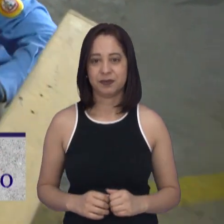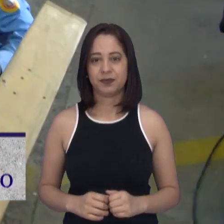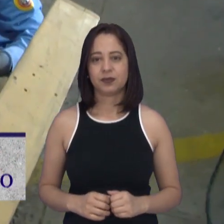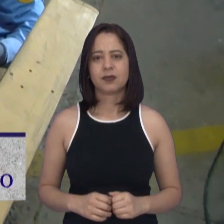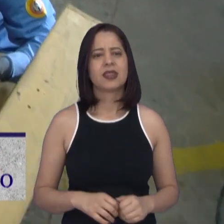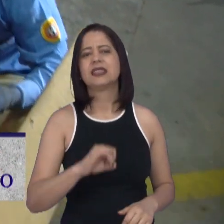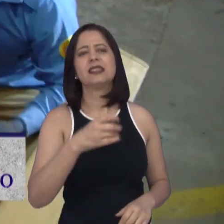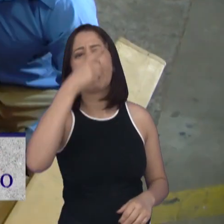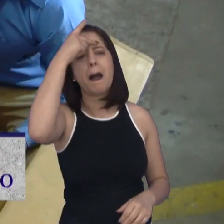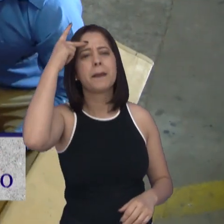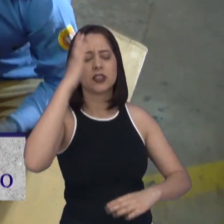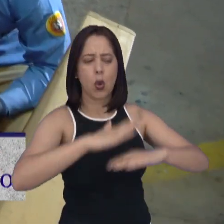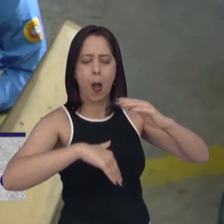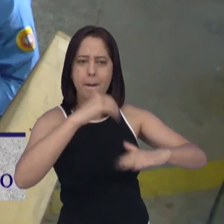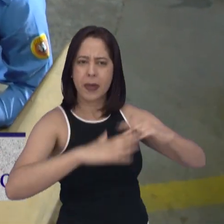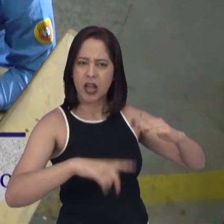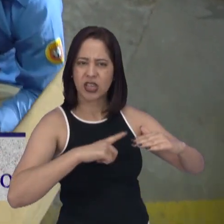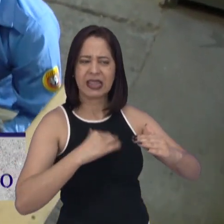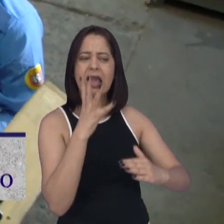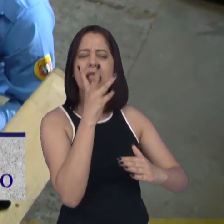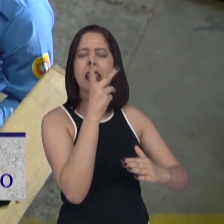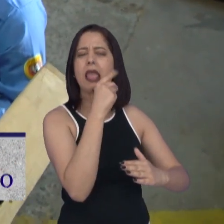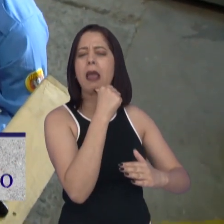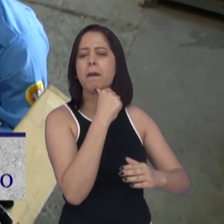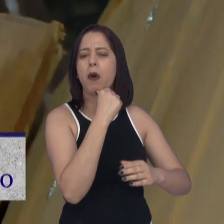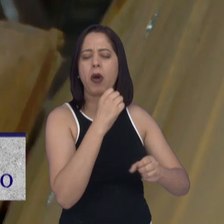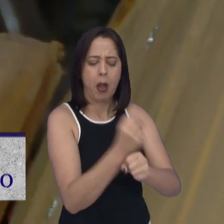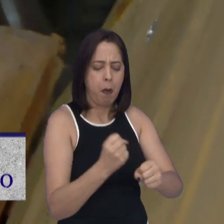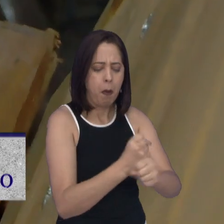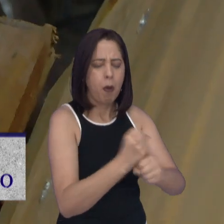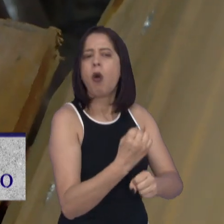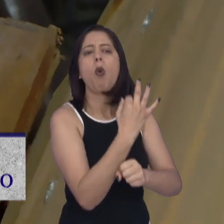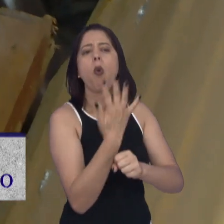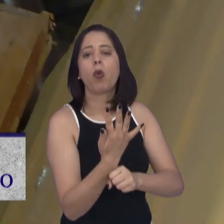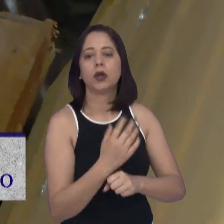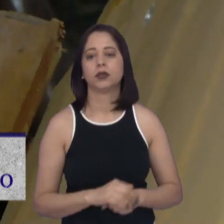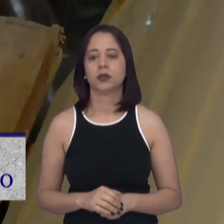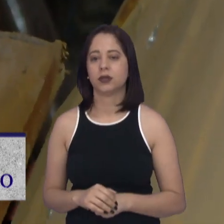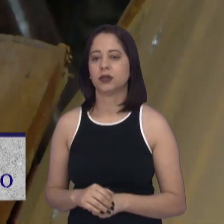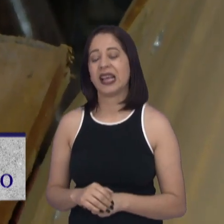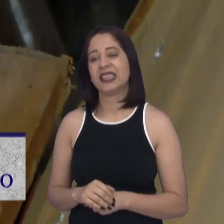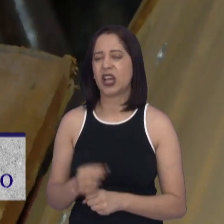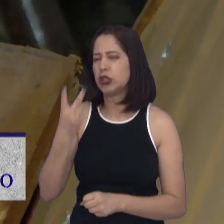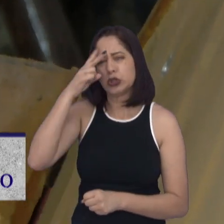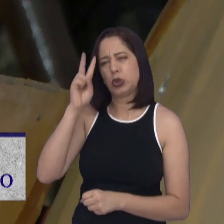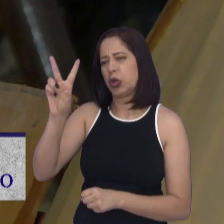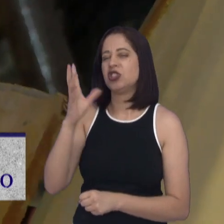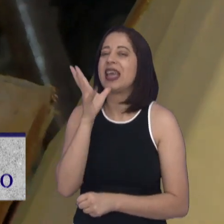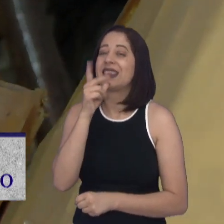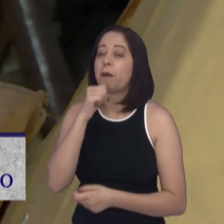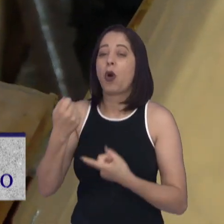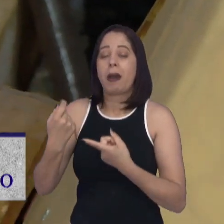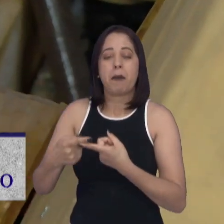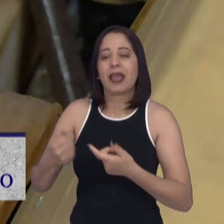pessoa que realmente tem a prática de fazer, Gabriel, demora quanto tempo para fazer um banco desse? Começando e fazendo só ela, acabam sendo 2 dias pelo tempo de secagem,